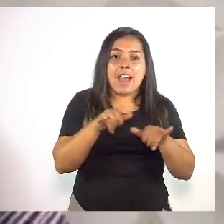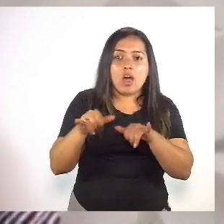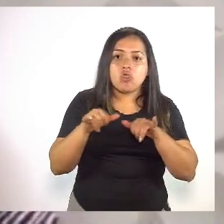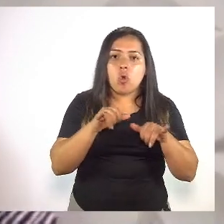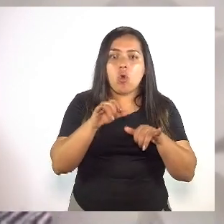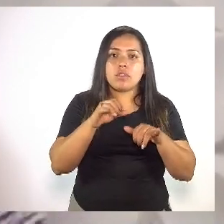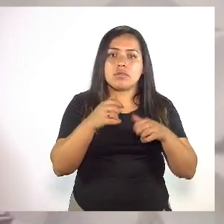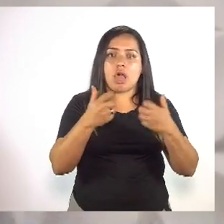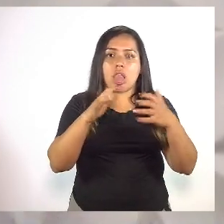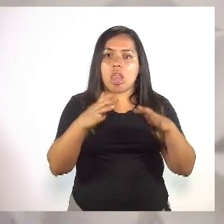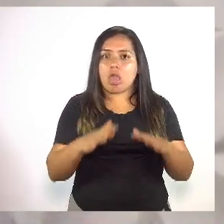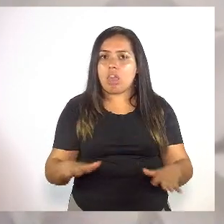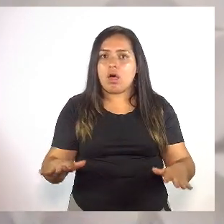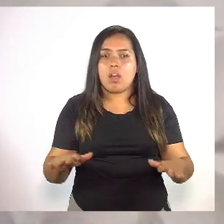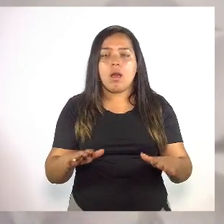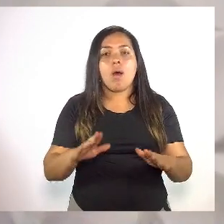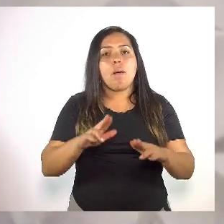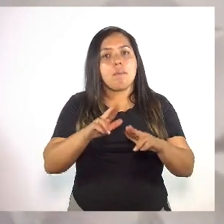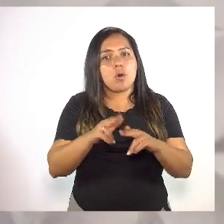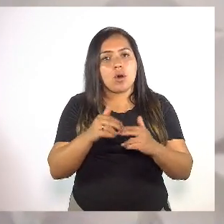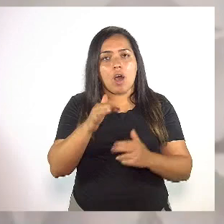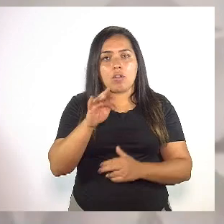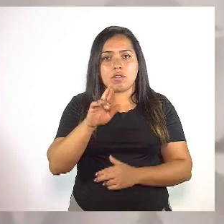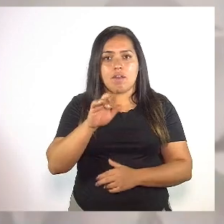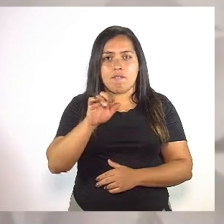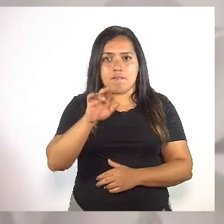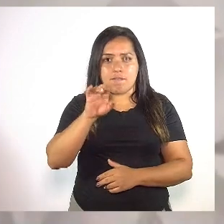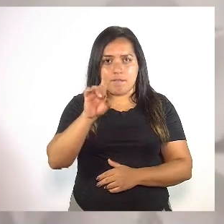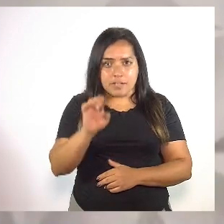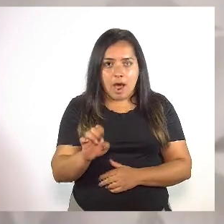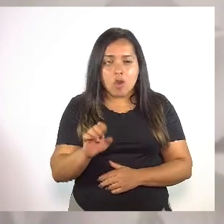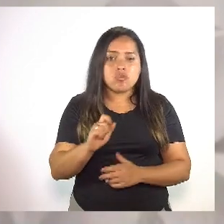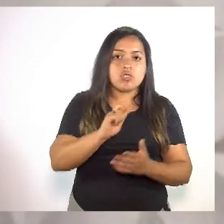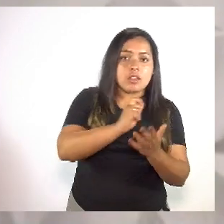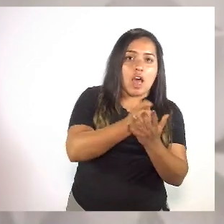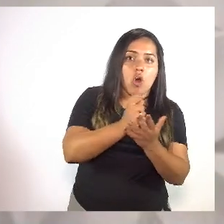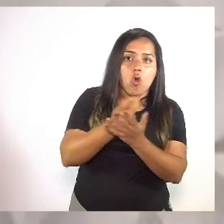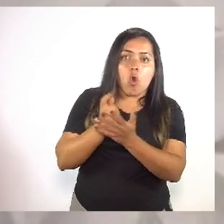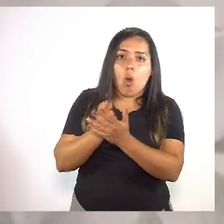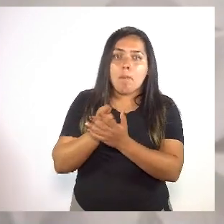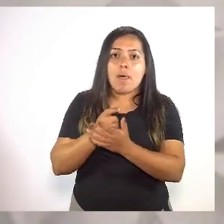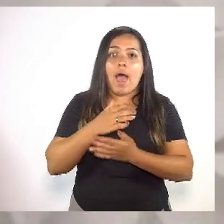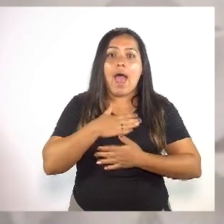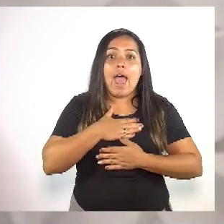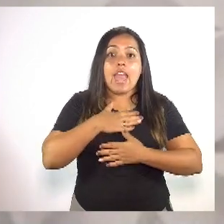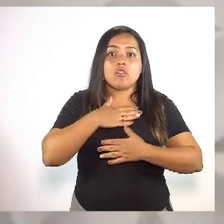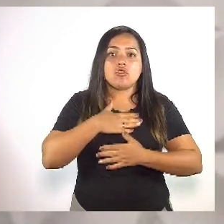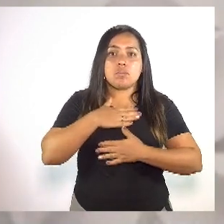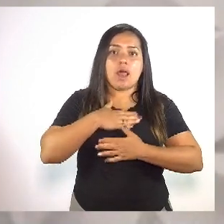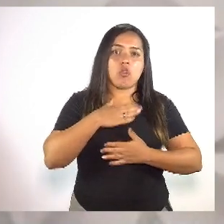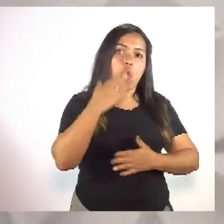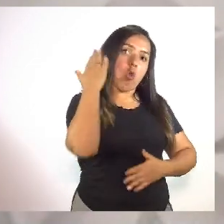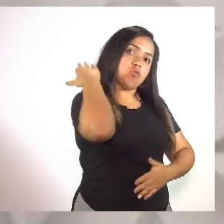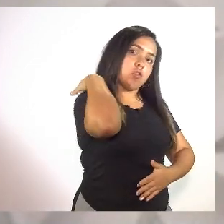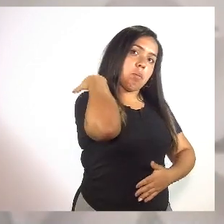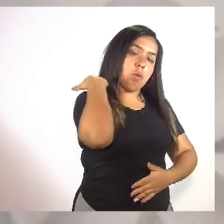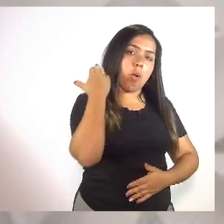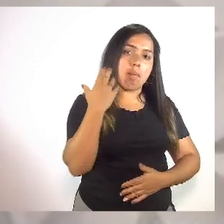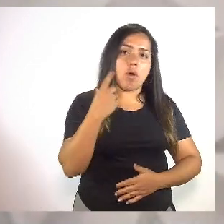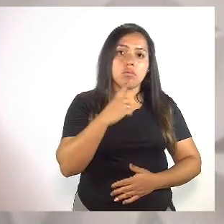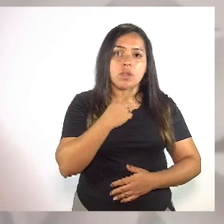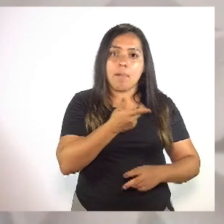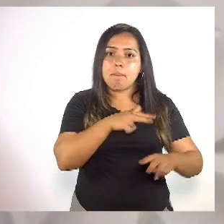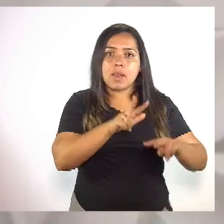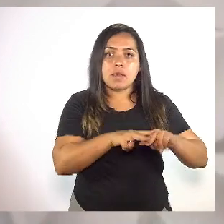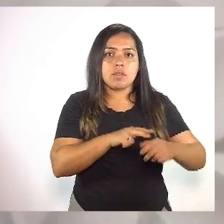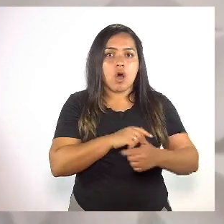instalada a partir da fraude na compra de respiradores pulmonares, acarretando aí 7 prisões e